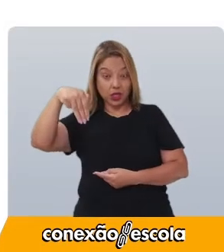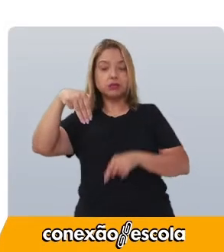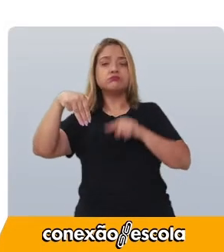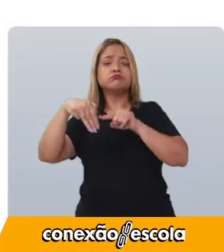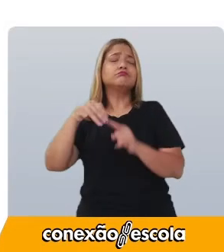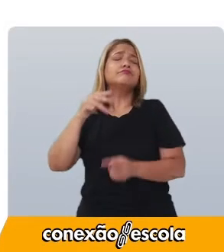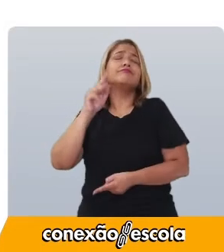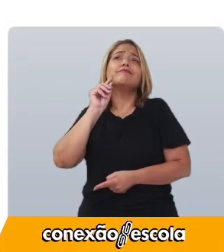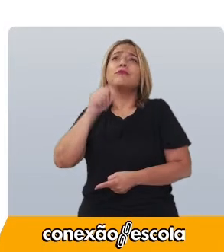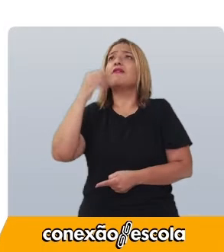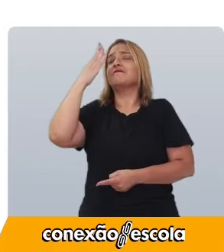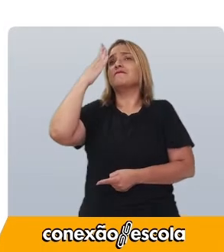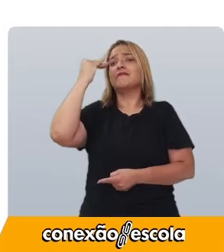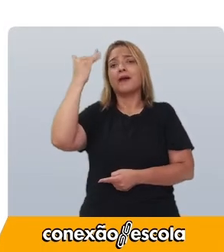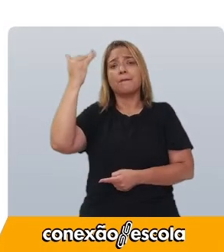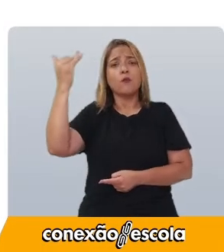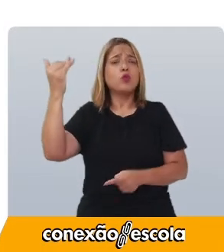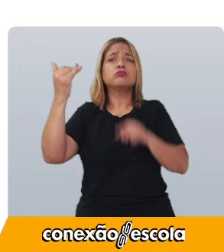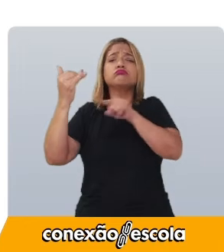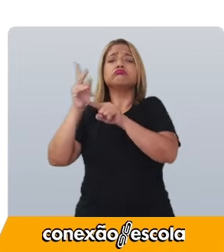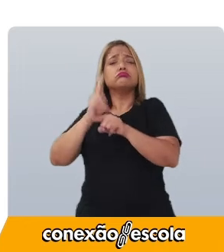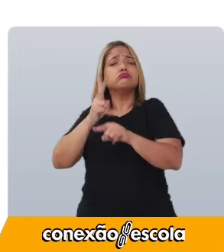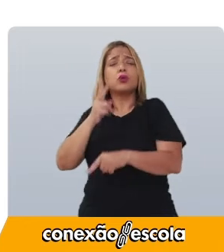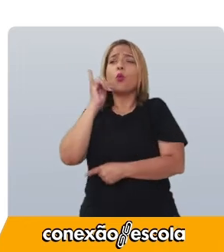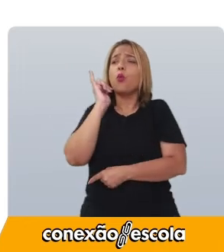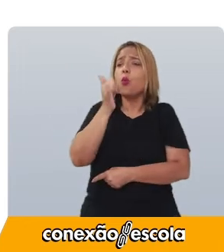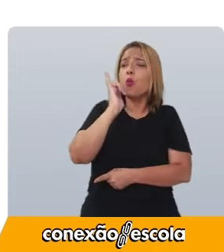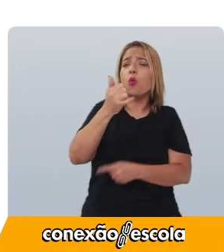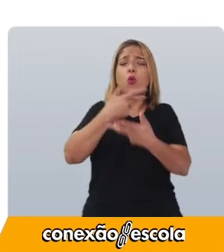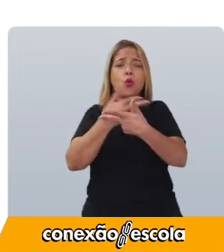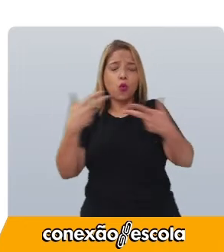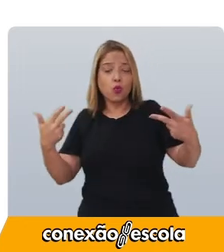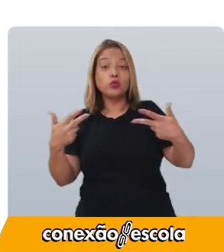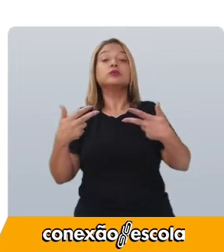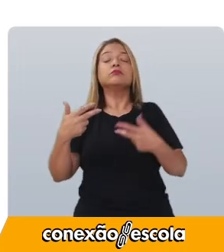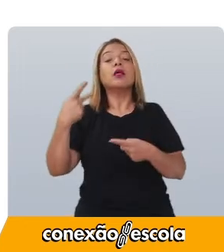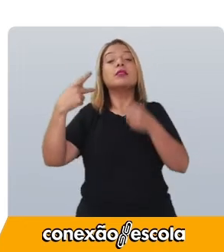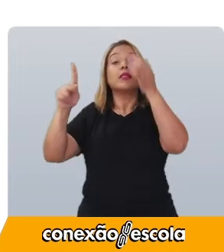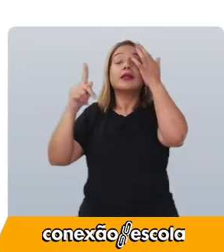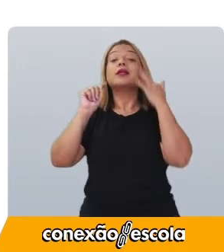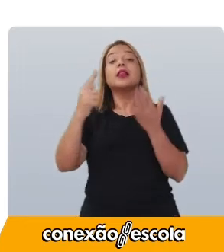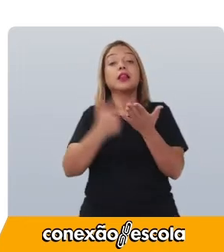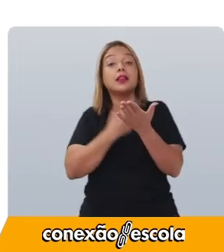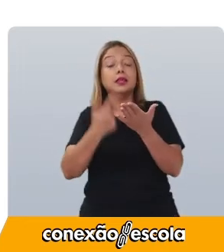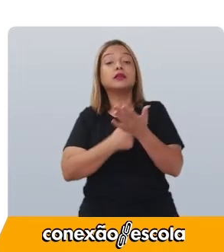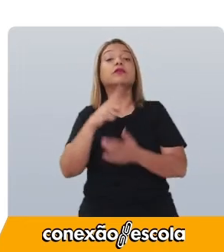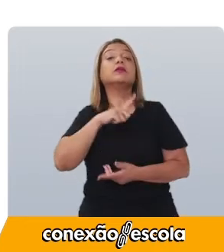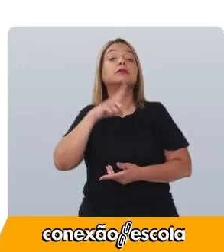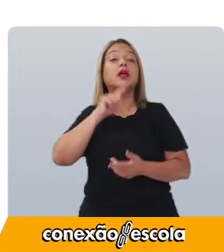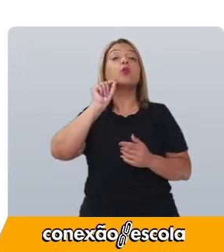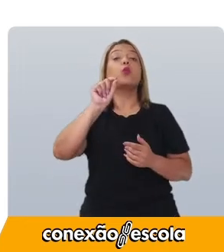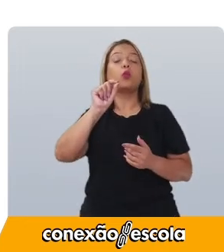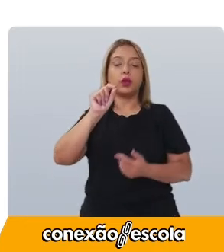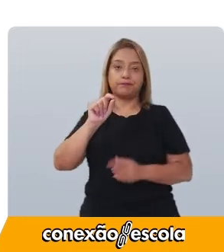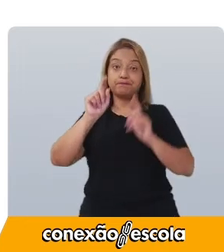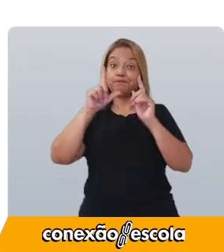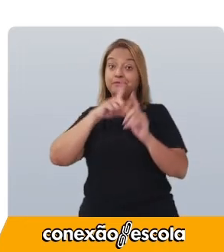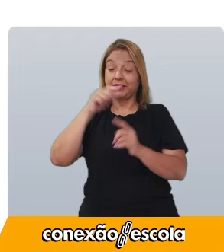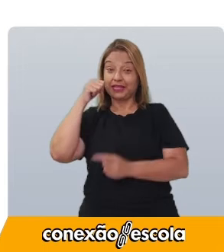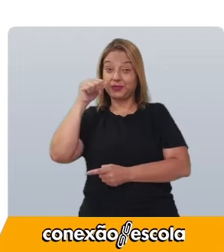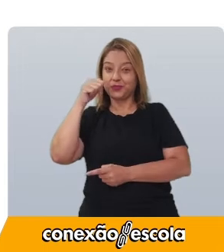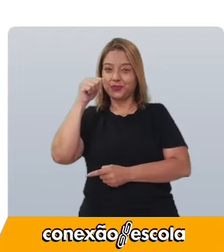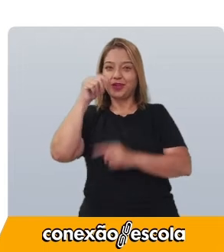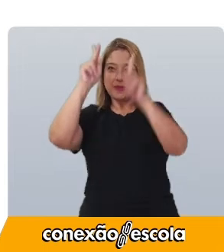que ficou muito famoso. A obra trazia clássicos como Branca